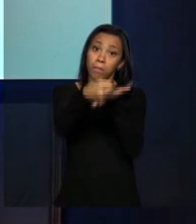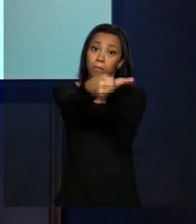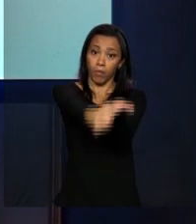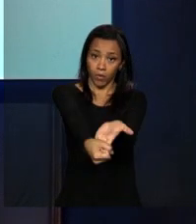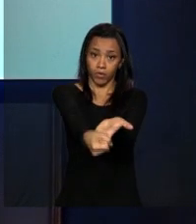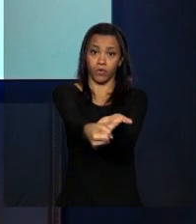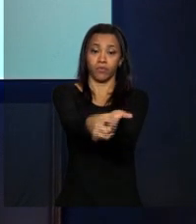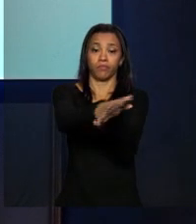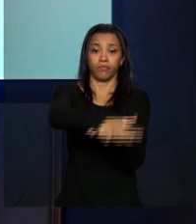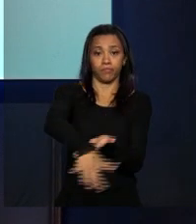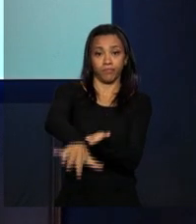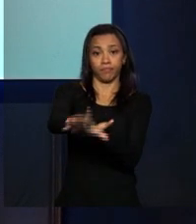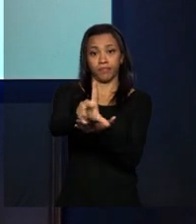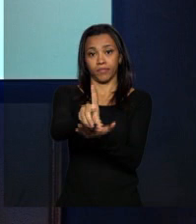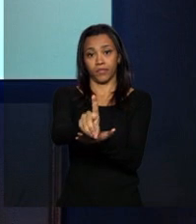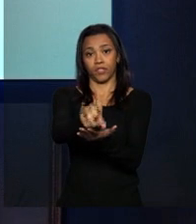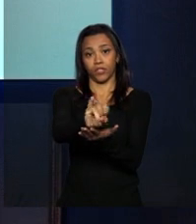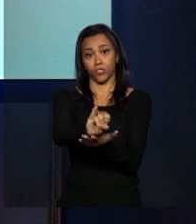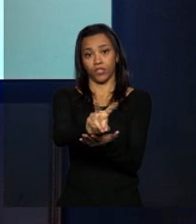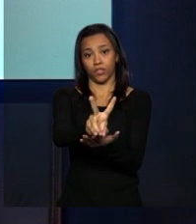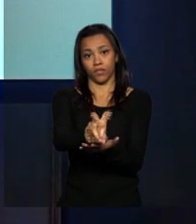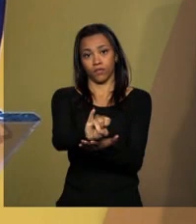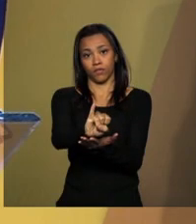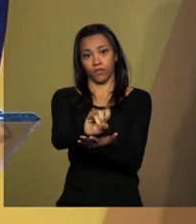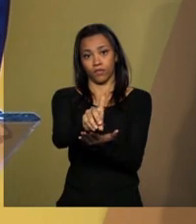dívida claro que